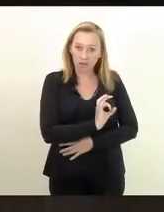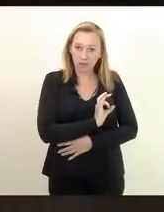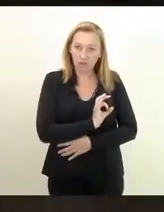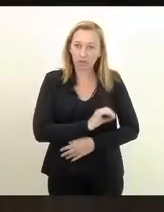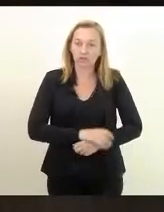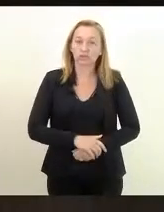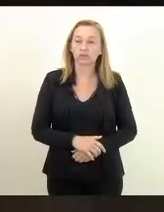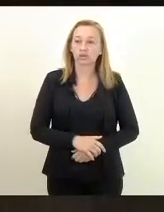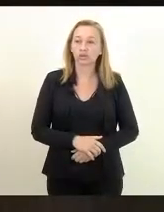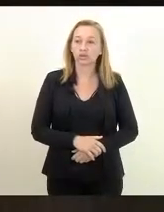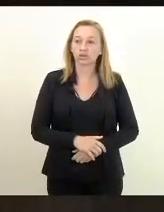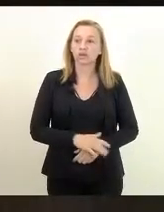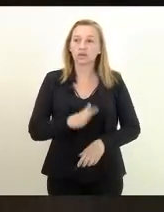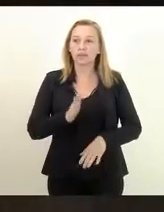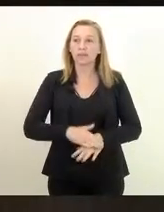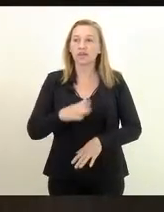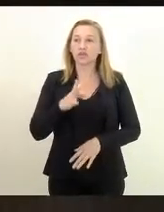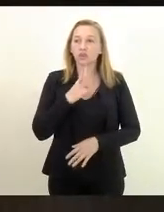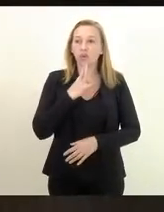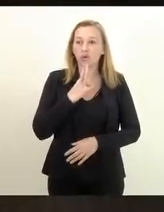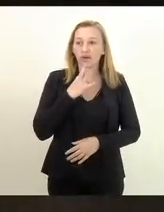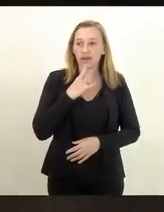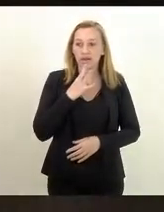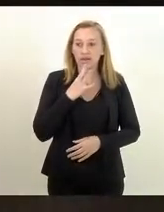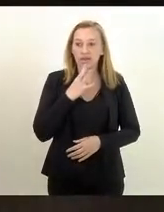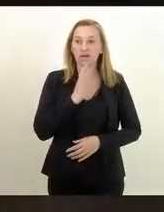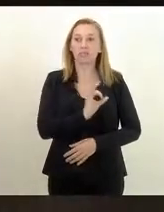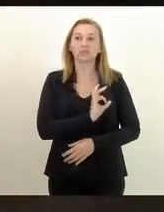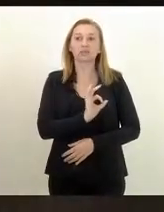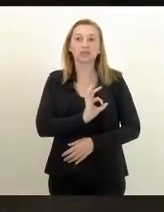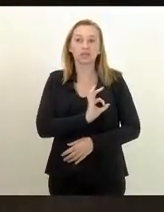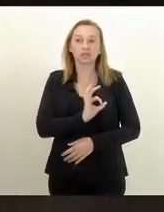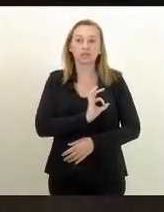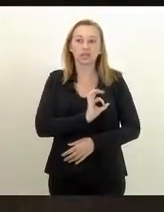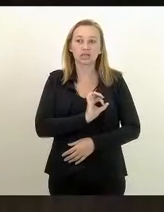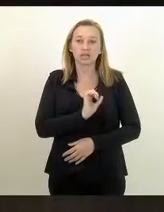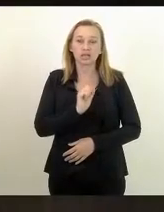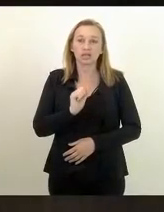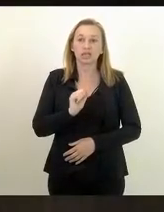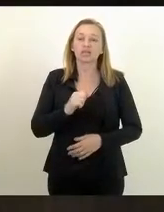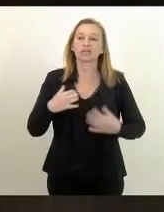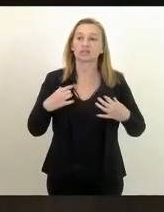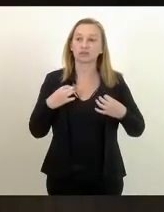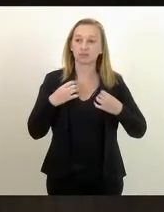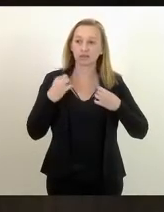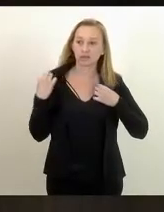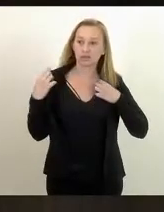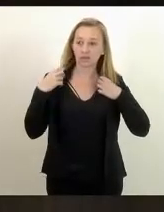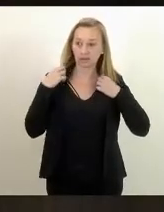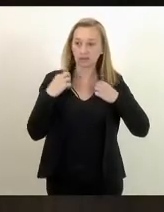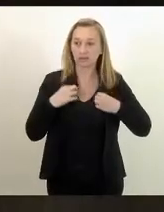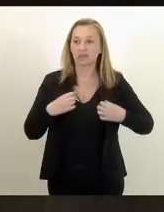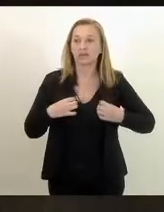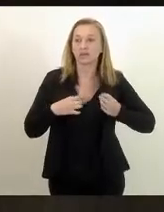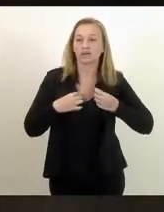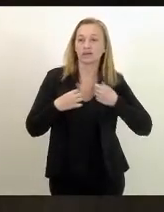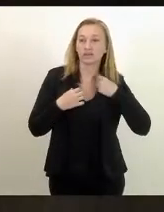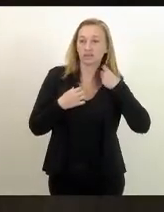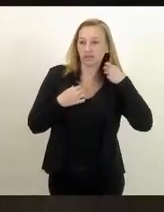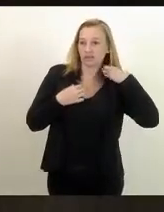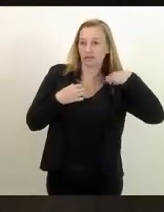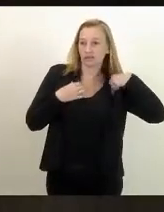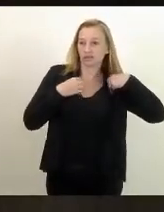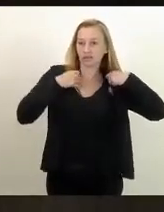sem dúvida, é a que mais conhece a Polícia Civil aqui nessa casa. muitas mães têm